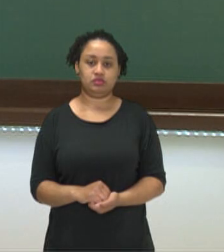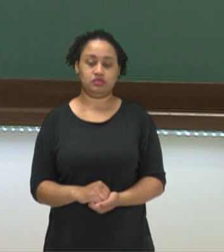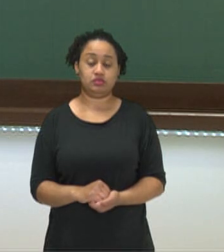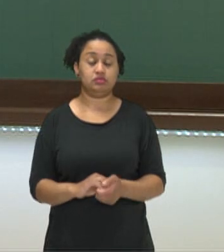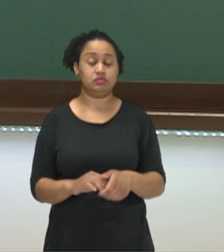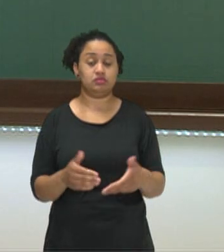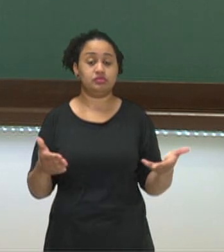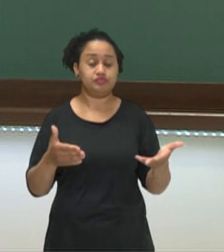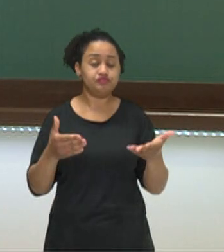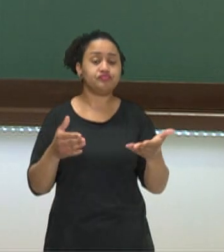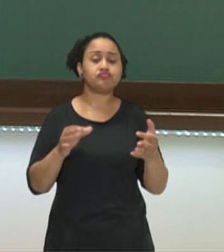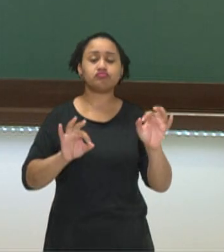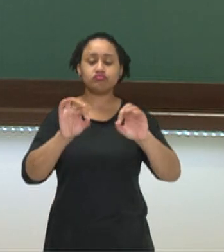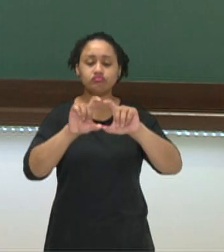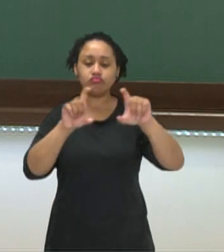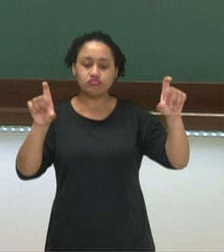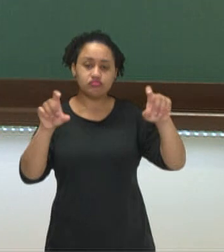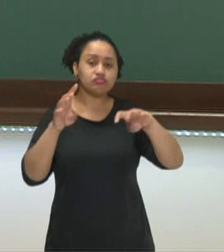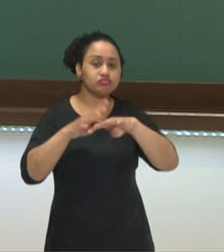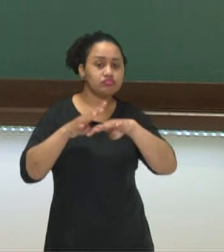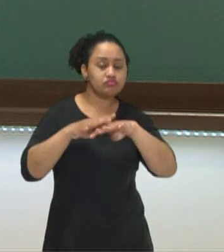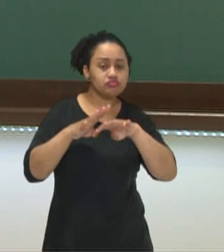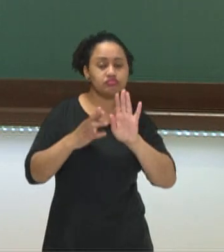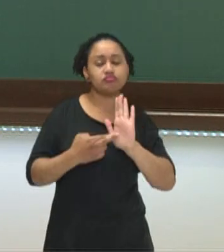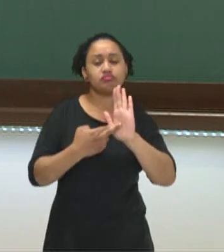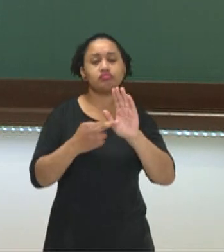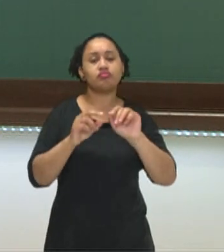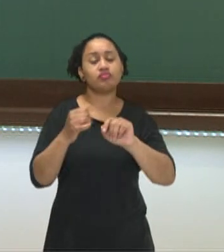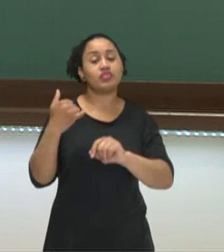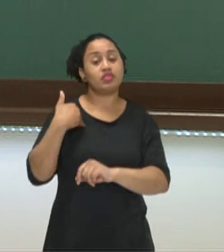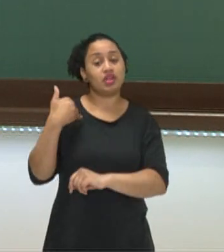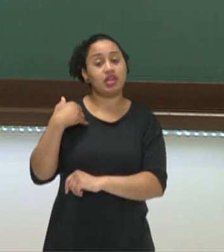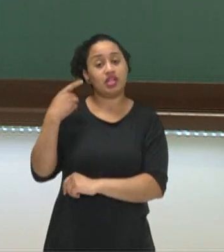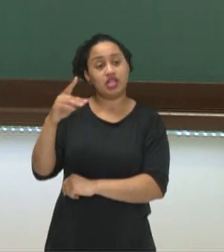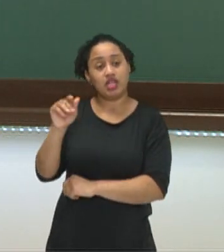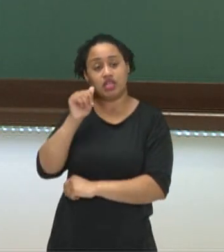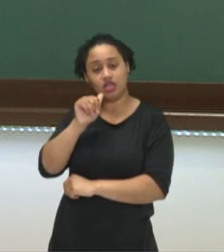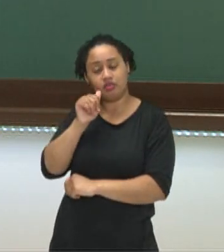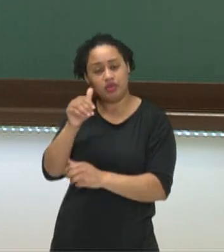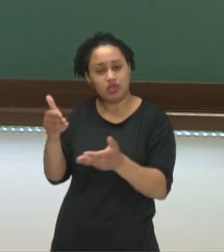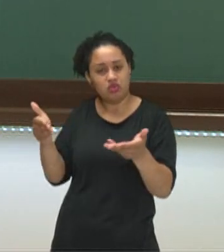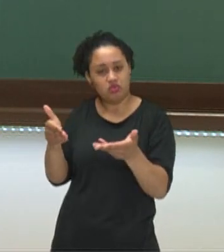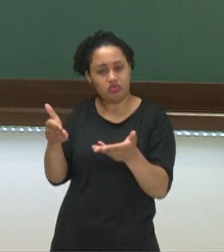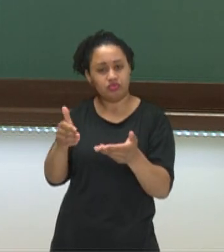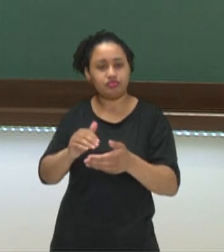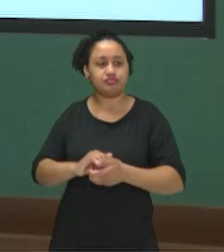Vamos então escrever essa expressão que representa a idade de Karina hoje? Olha lá.